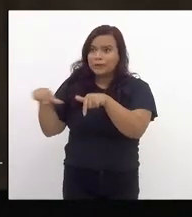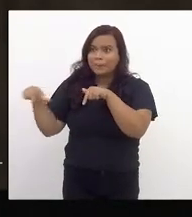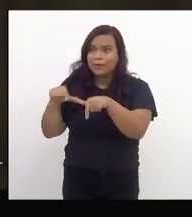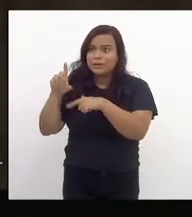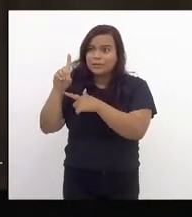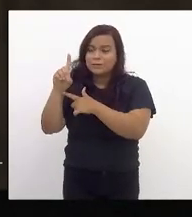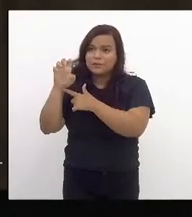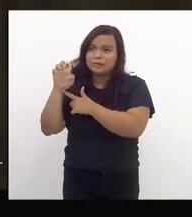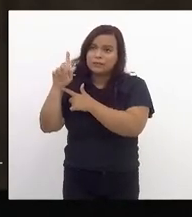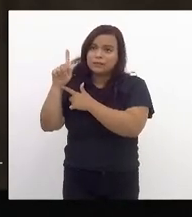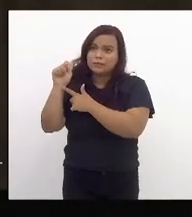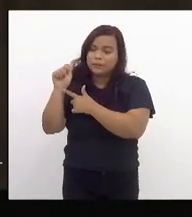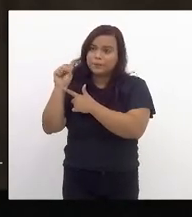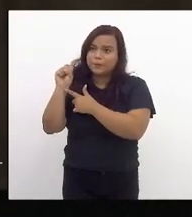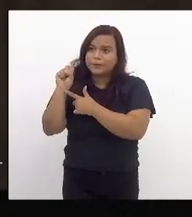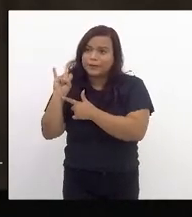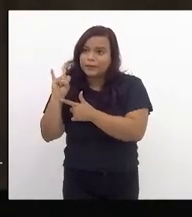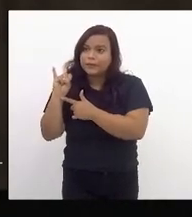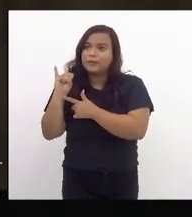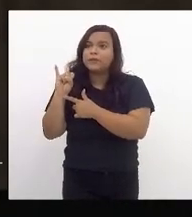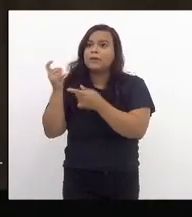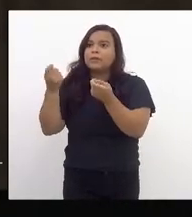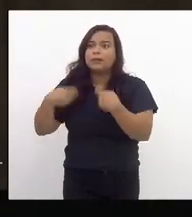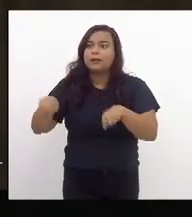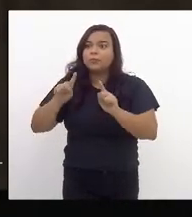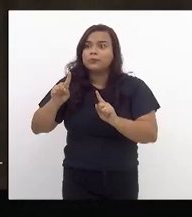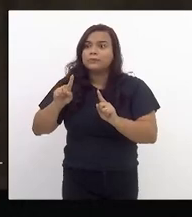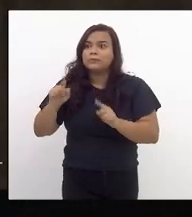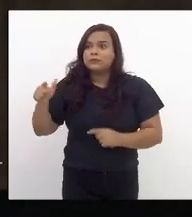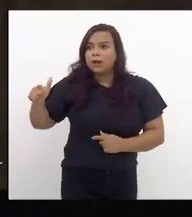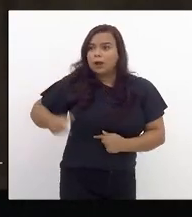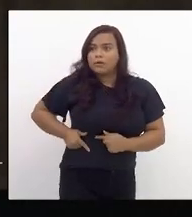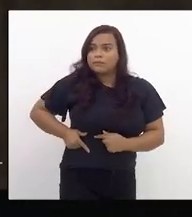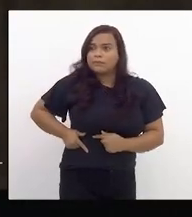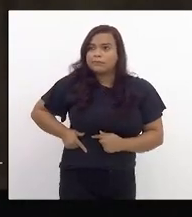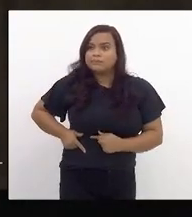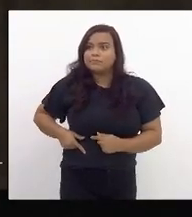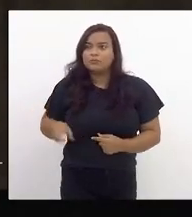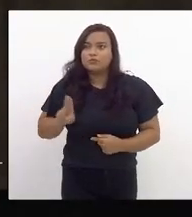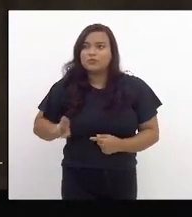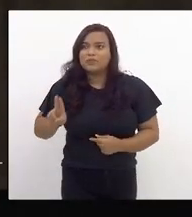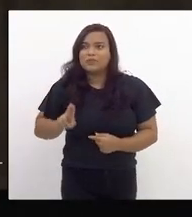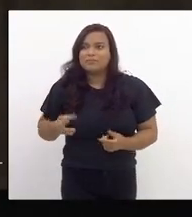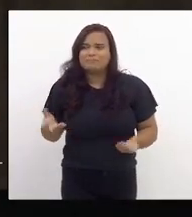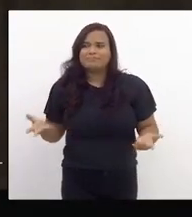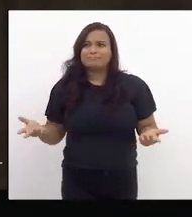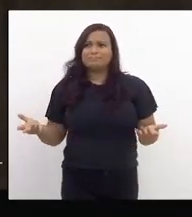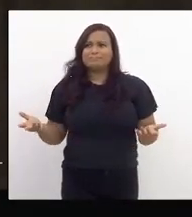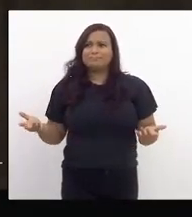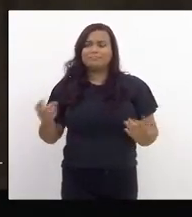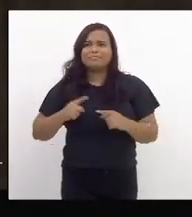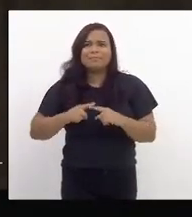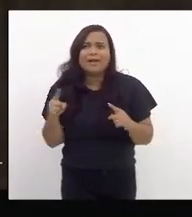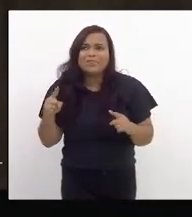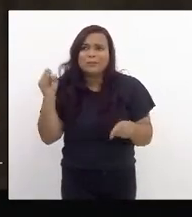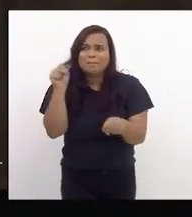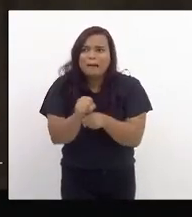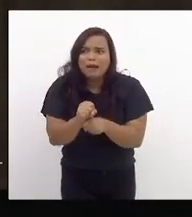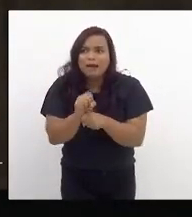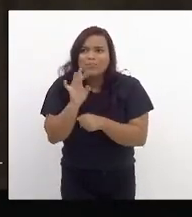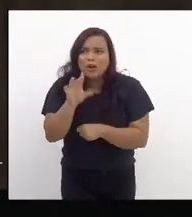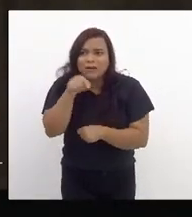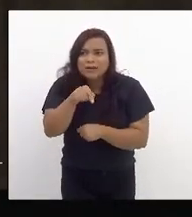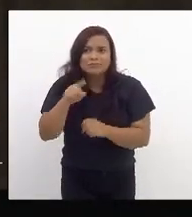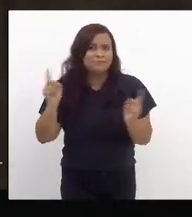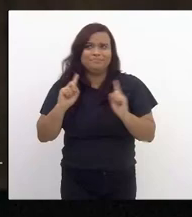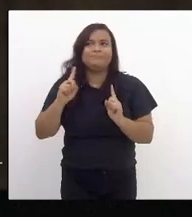tem necessidade de andar armado. Mas não para por aí. Não para por aí,